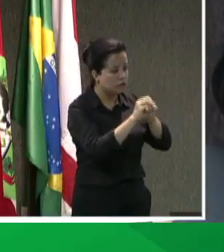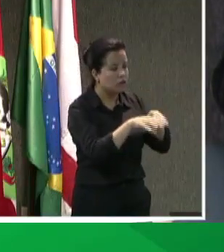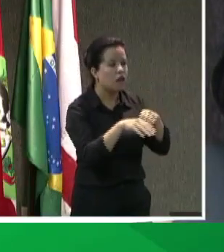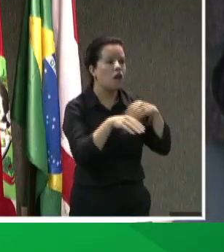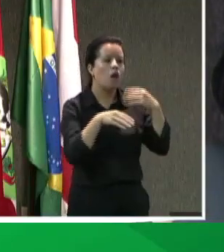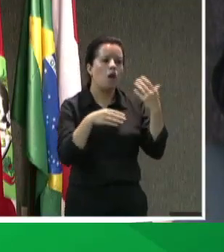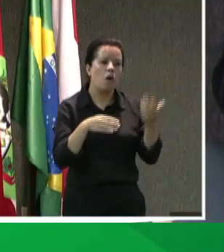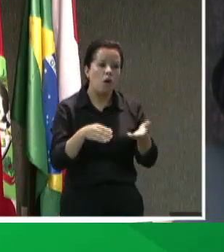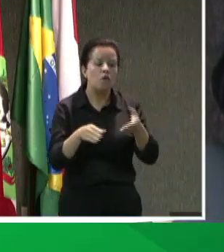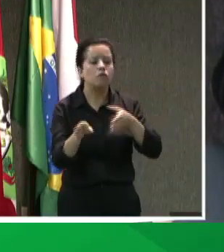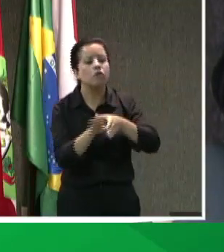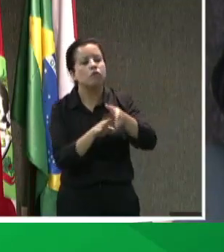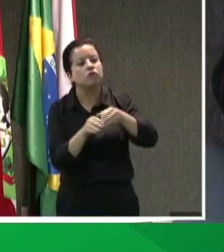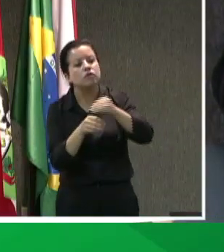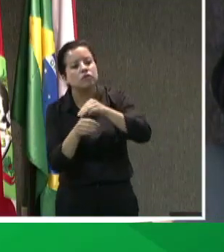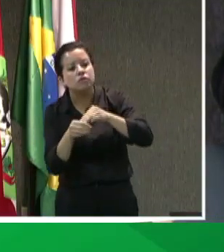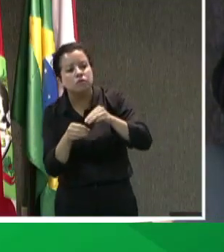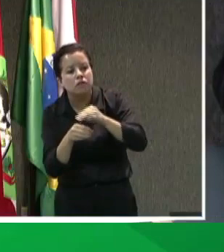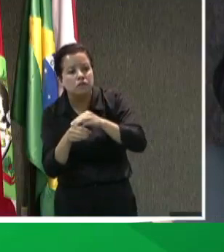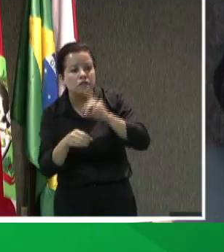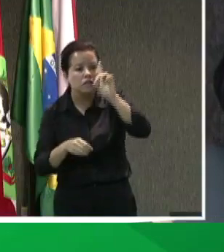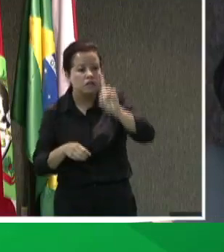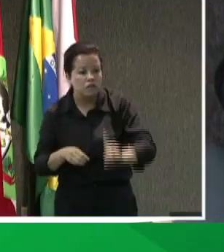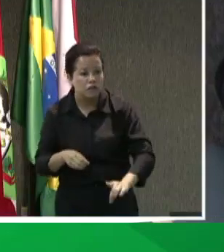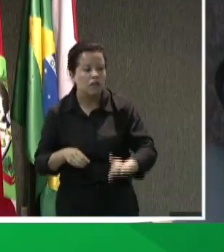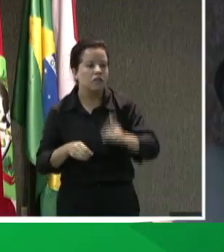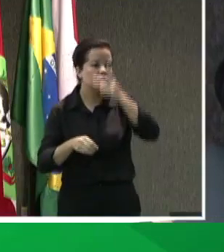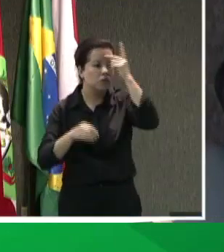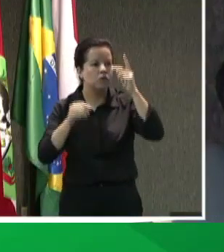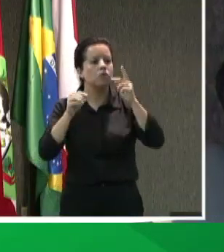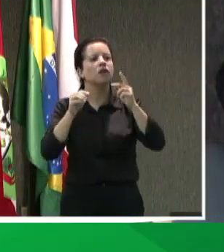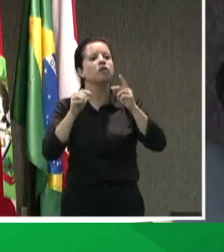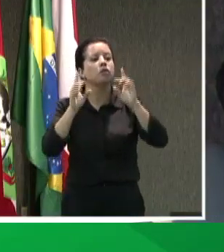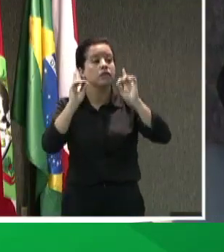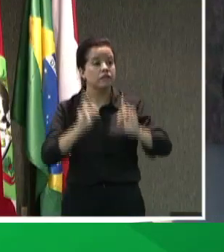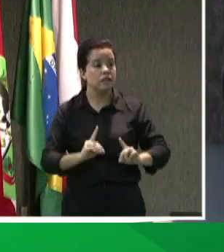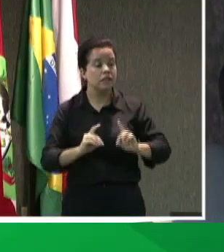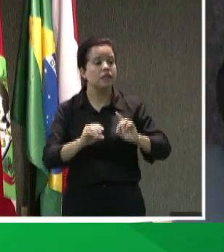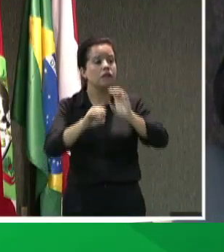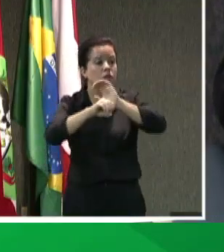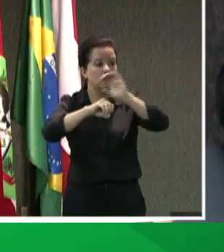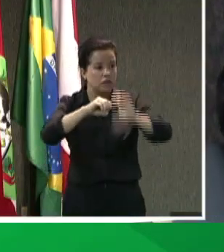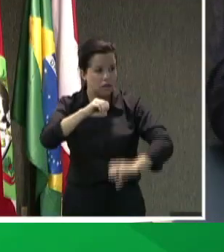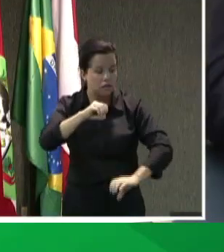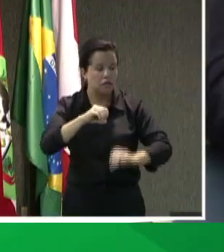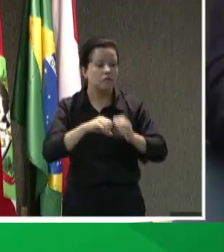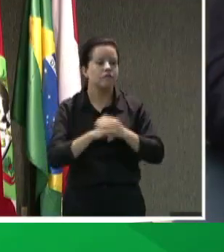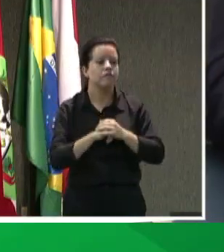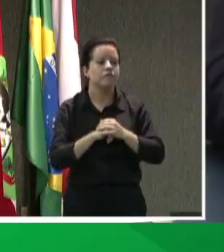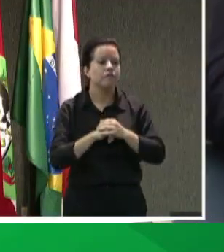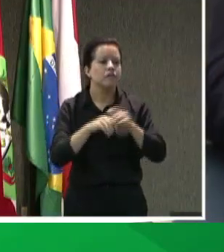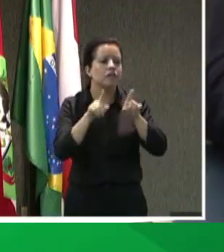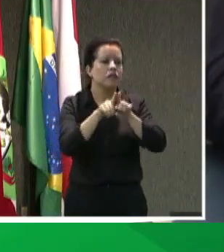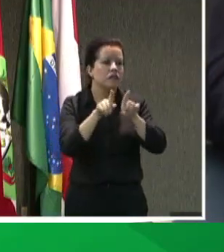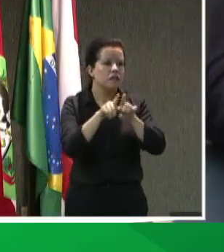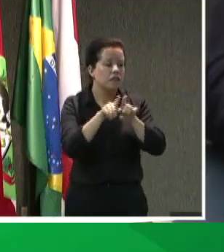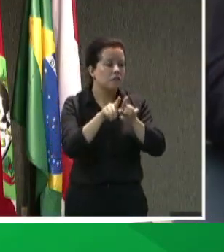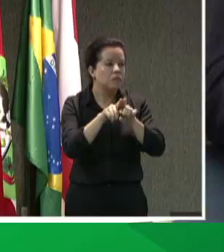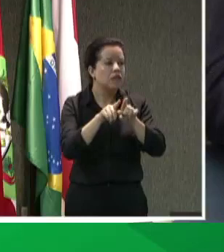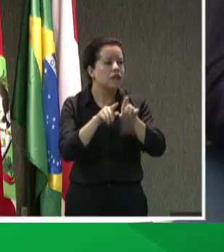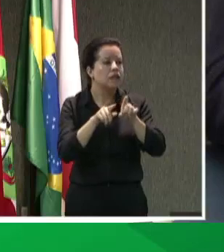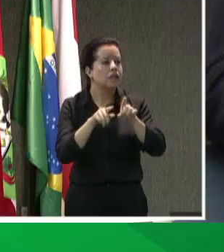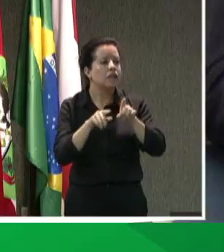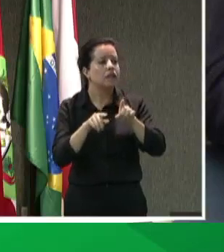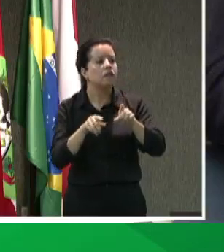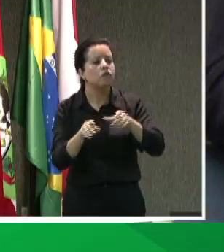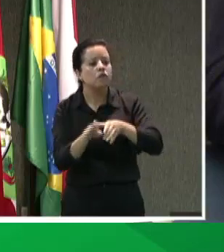Conselho Municipal dos Direitos da Pessoa com Deficiência aqui de Florianópolis, com a Comissão dos Direitos da Pessoa